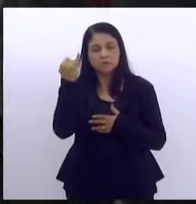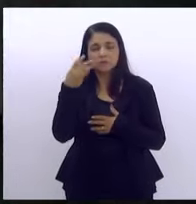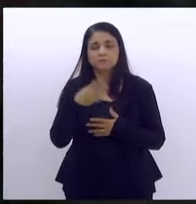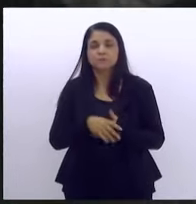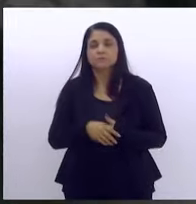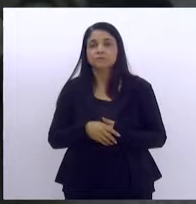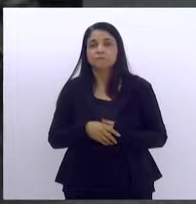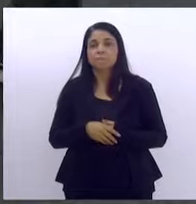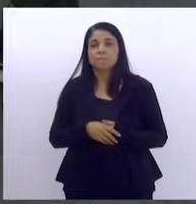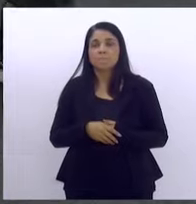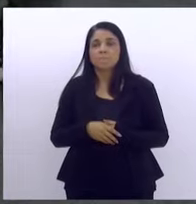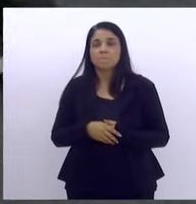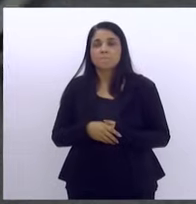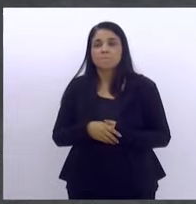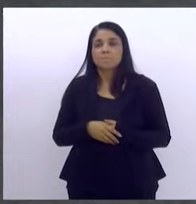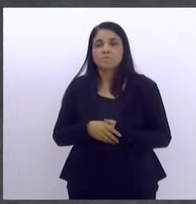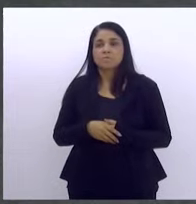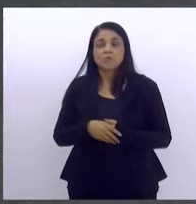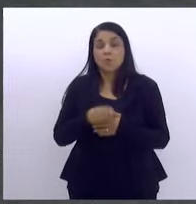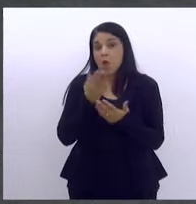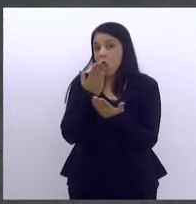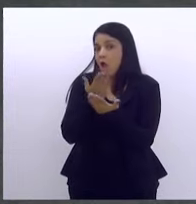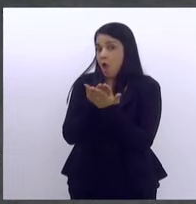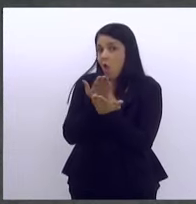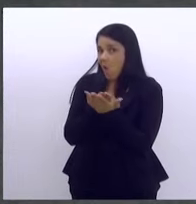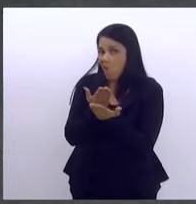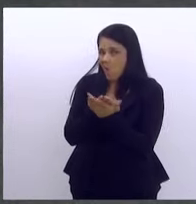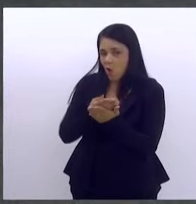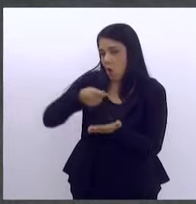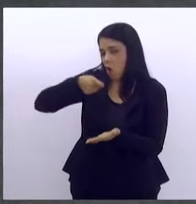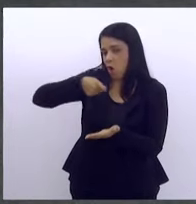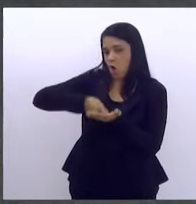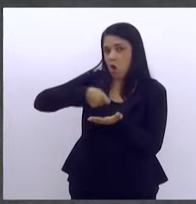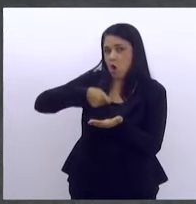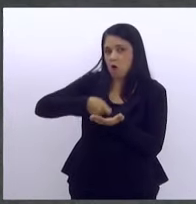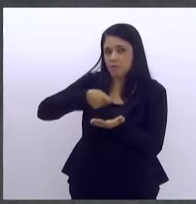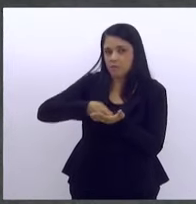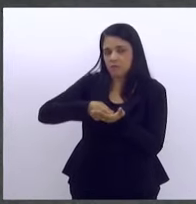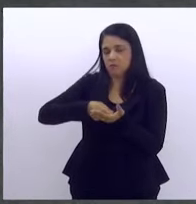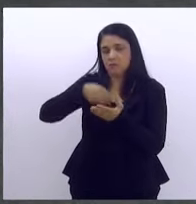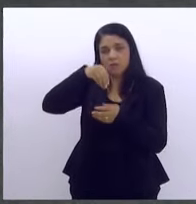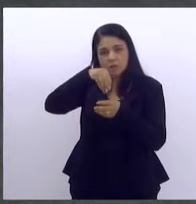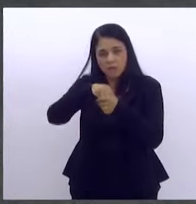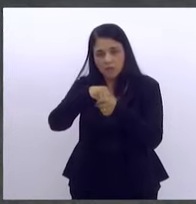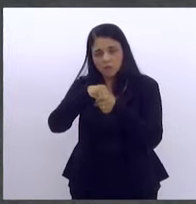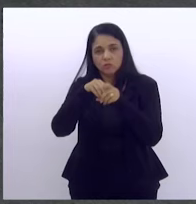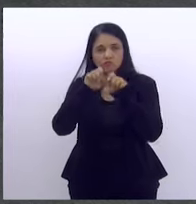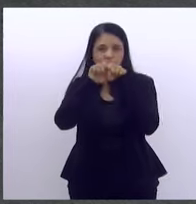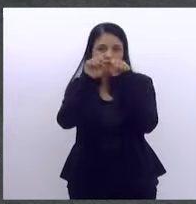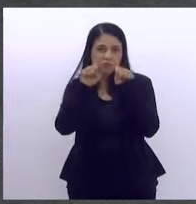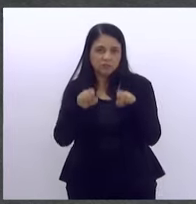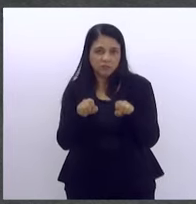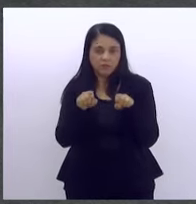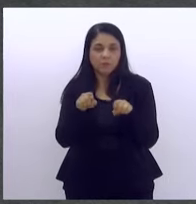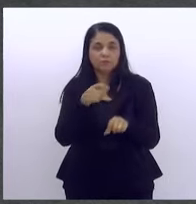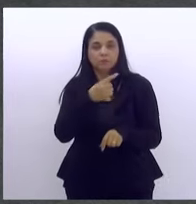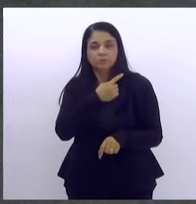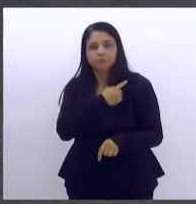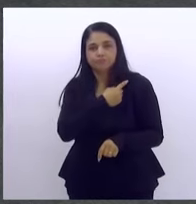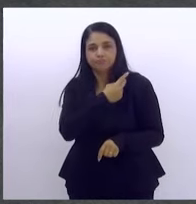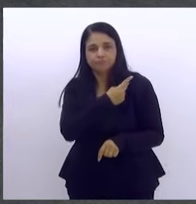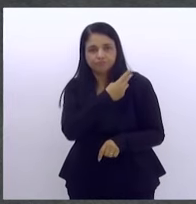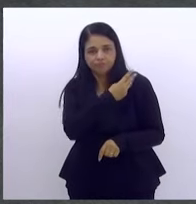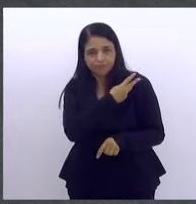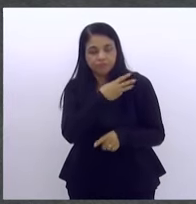seguinte, não é uma aula obrigatória dentro do sistema do ensino médio, que seria as